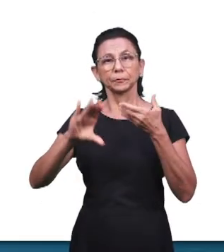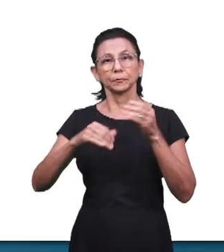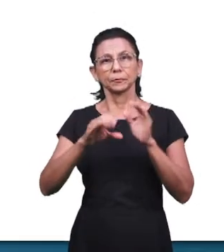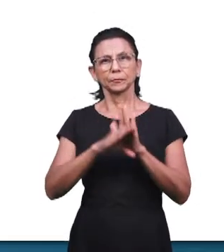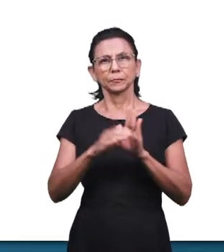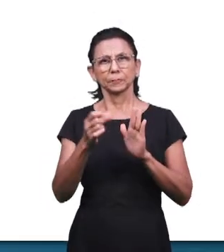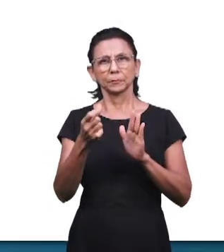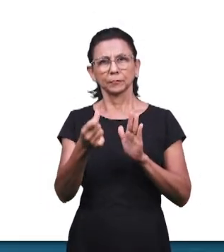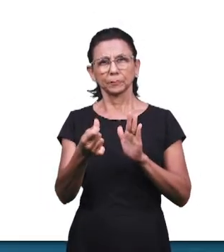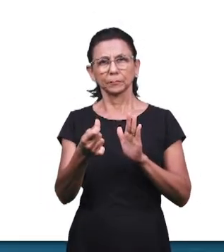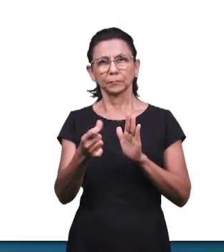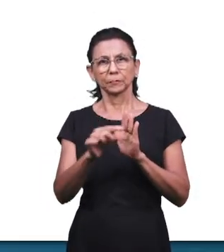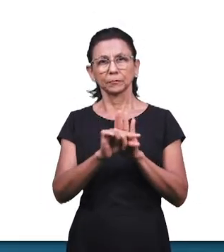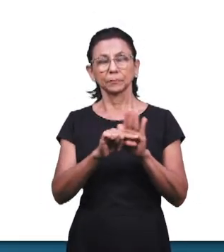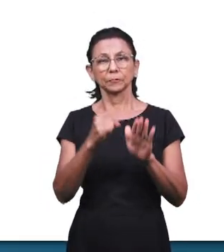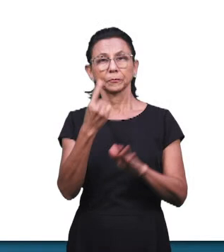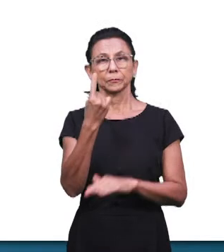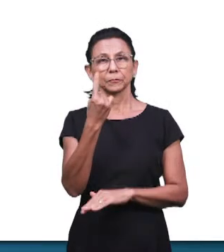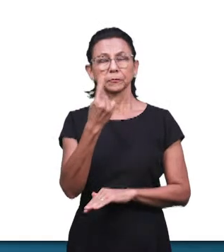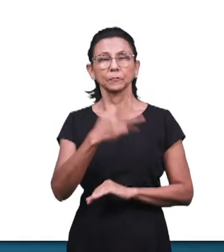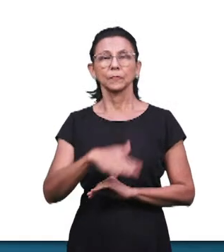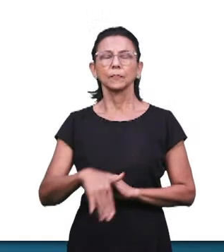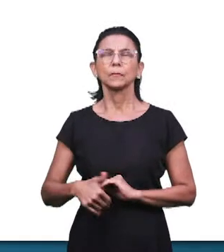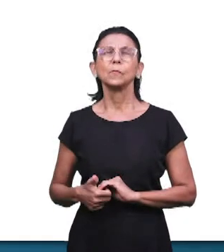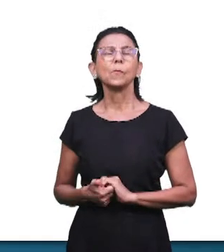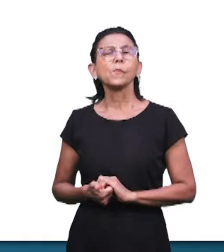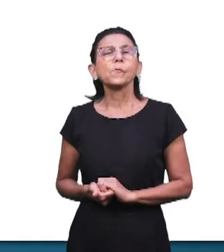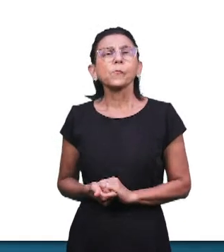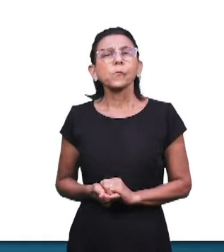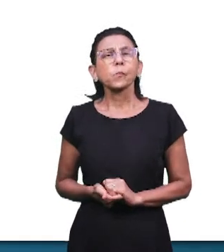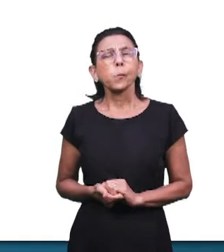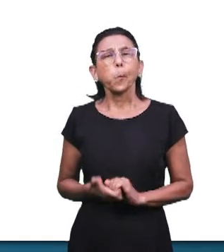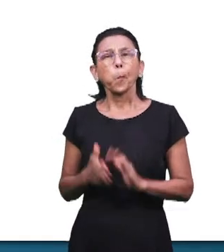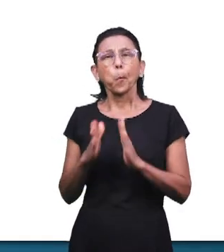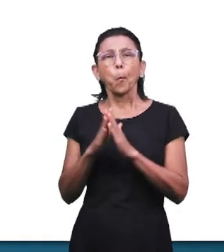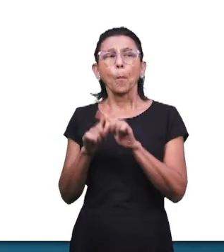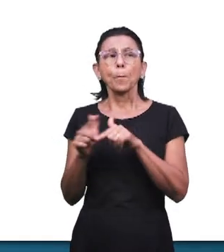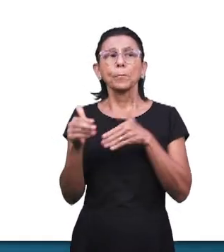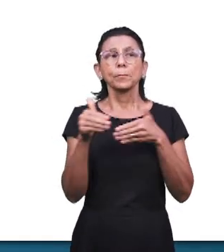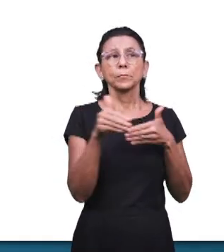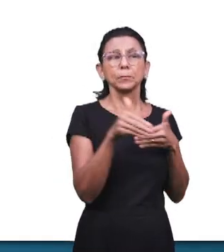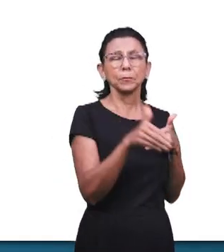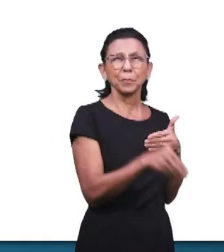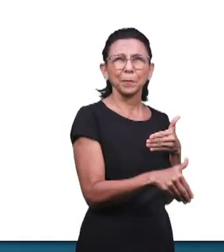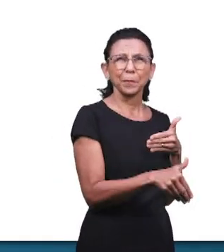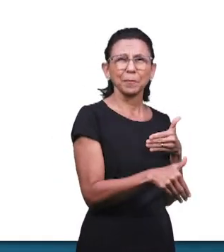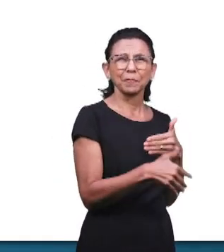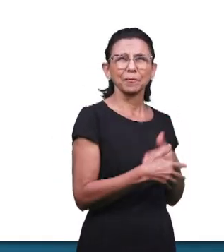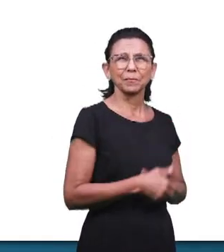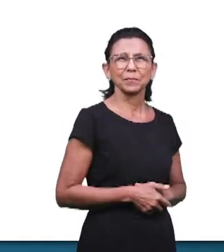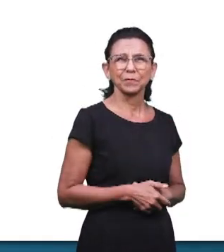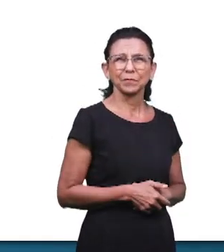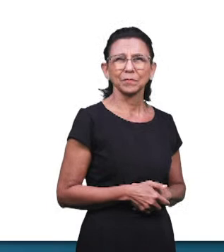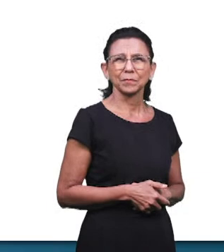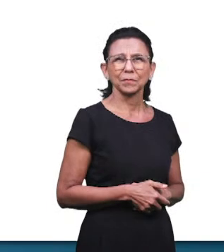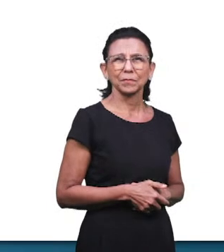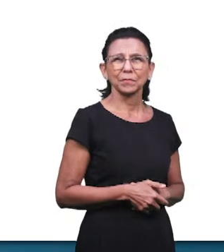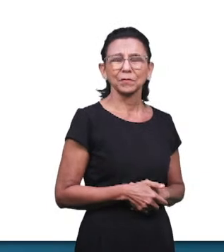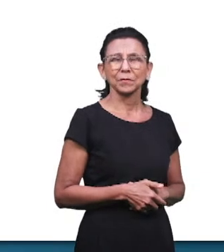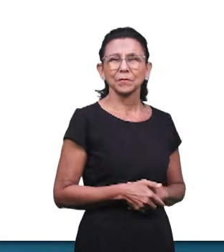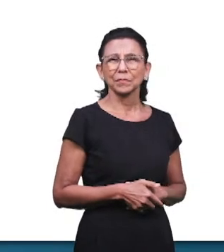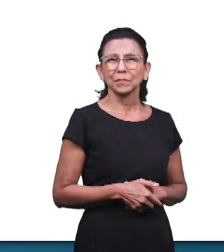Cantares, capítulo 6, agora verso 1. A pergunta é: por que a igreja infiel é tratada como a